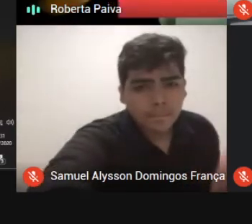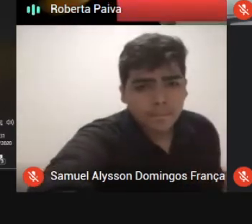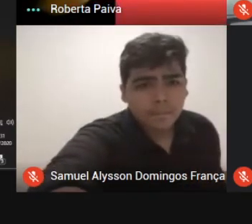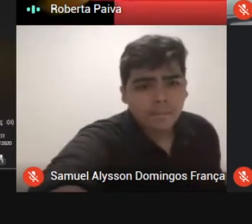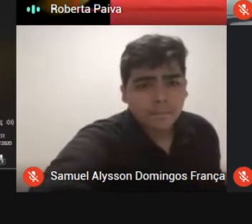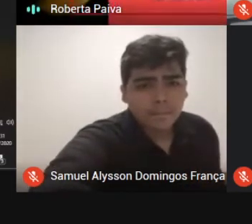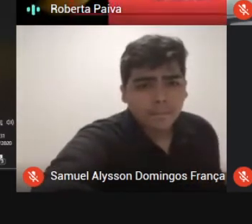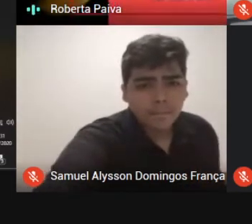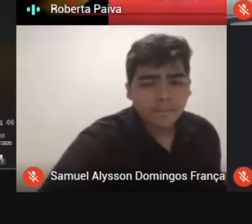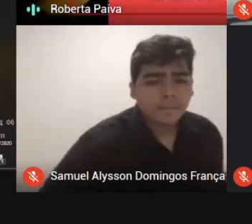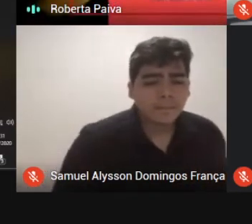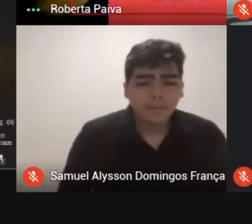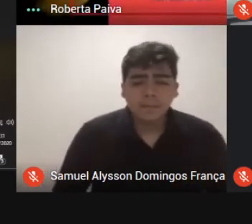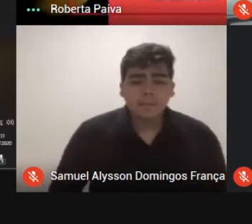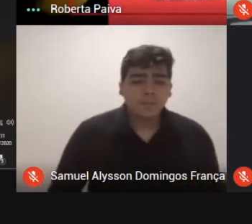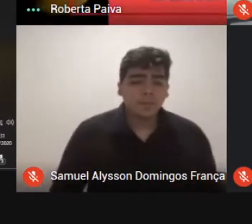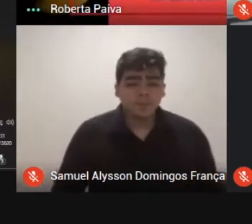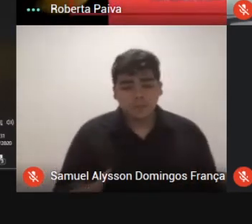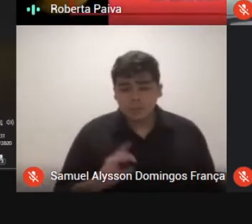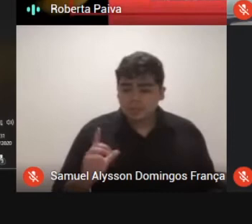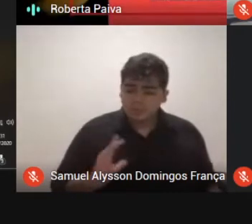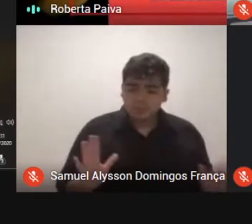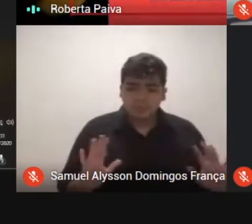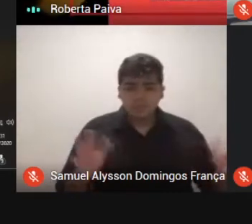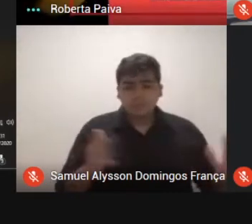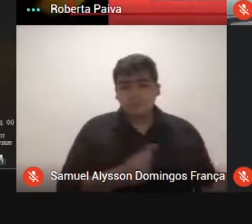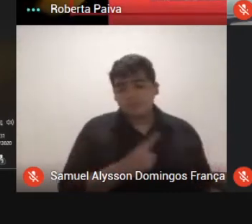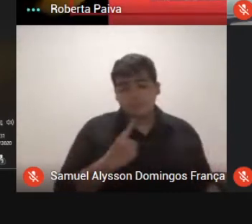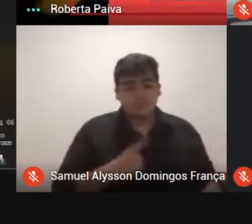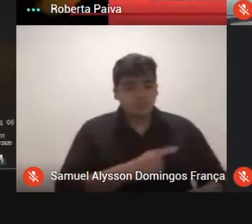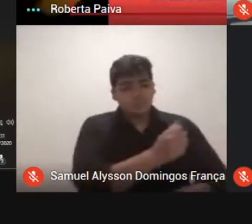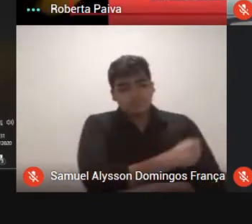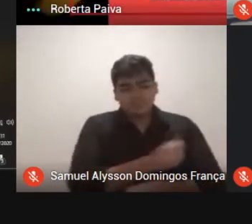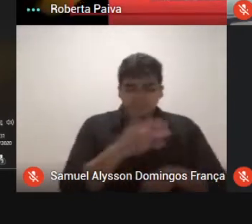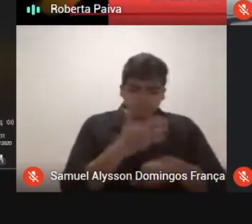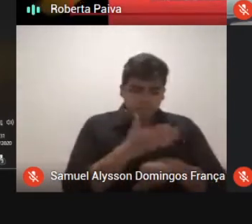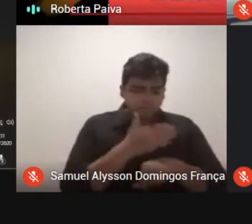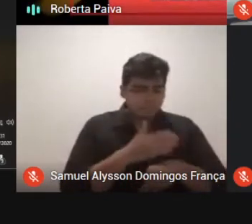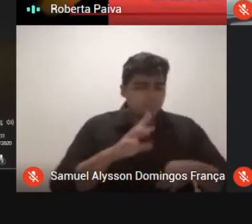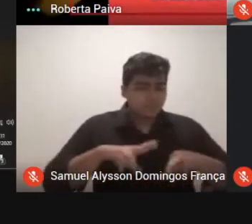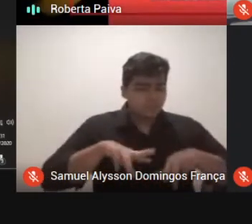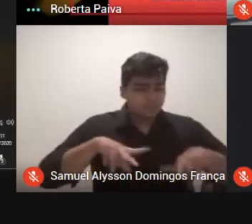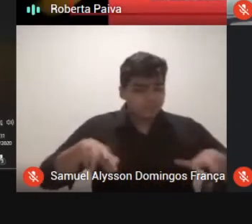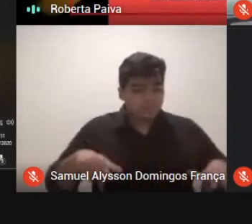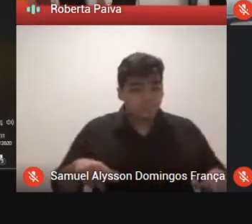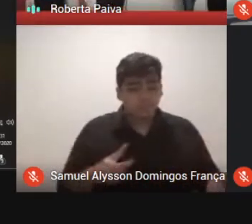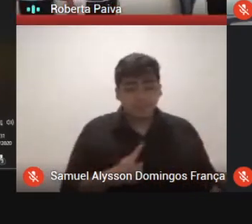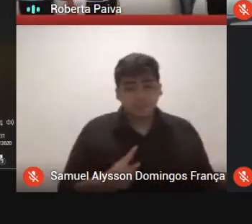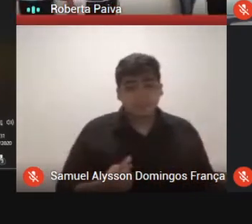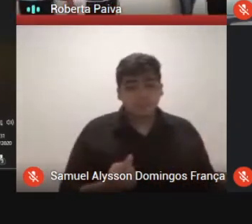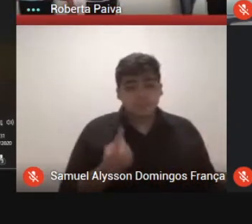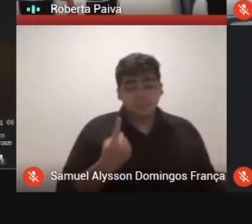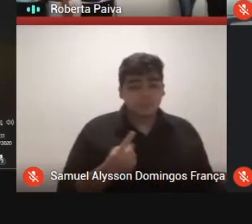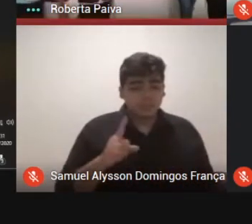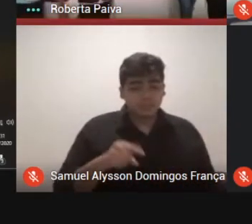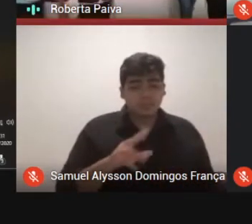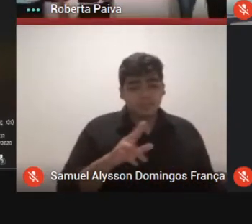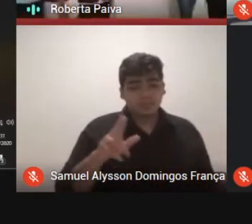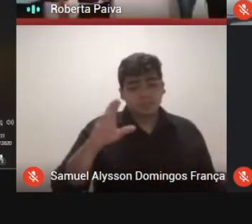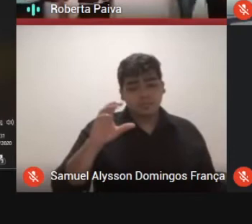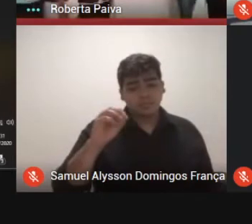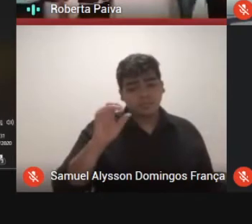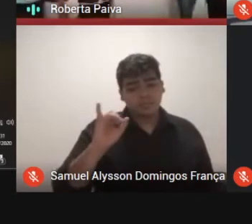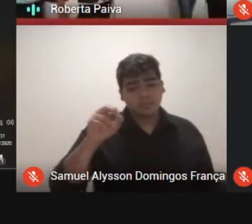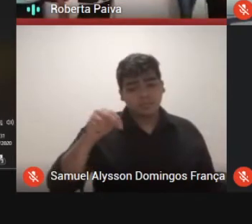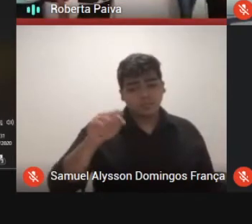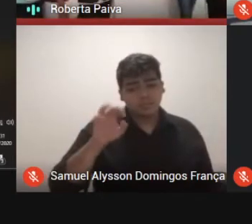Os eventos, nossos alunos participaram de vários eventos. Um desses eventos foi o Cointer, em 2018, onde eles